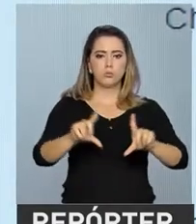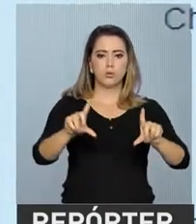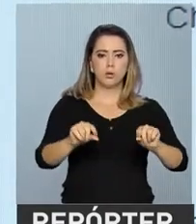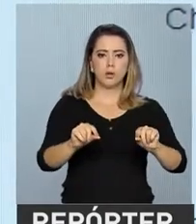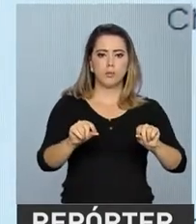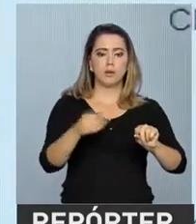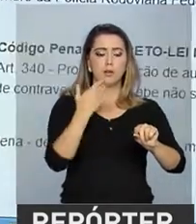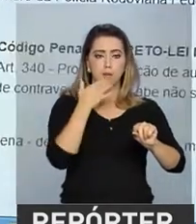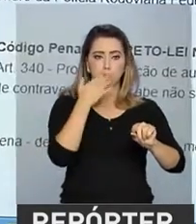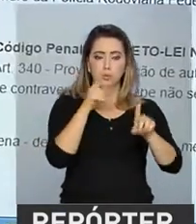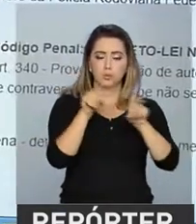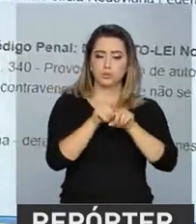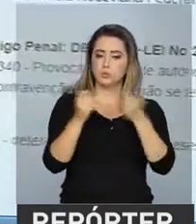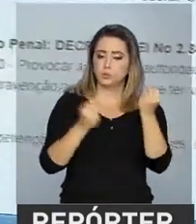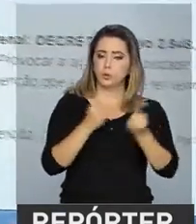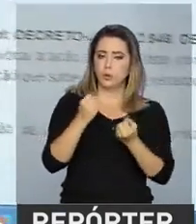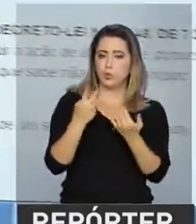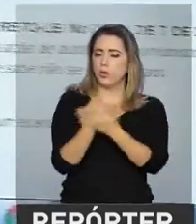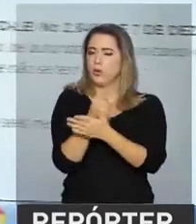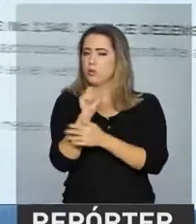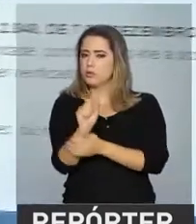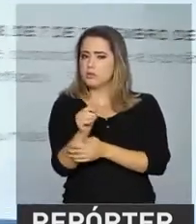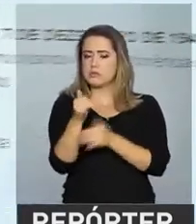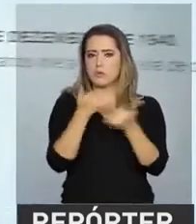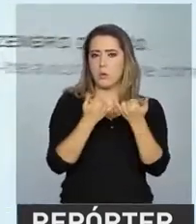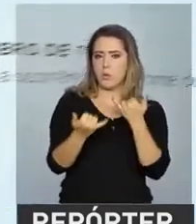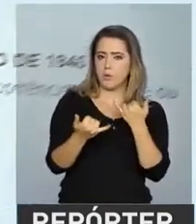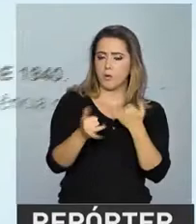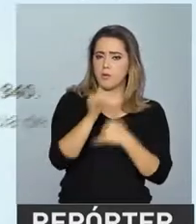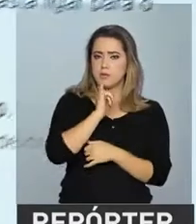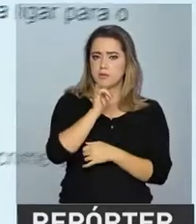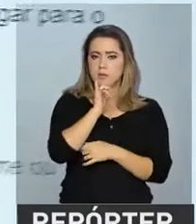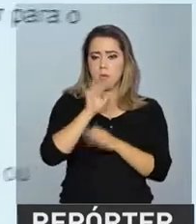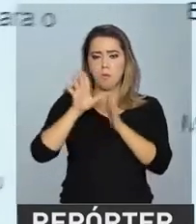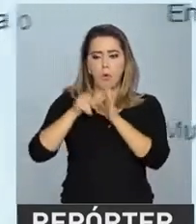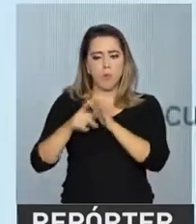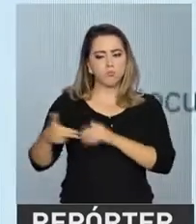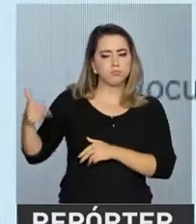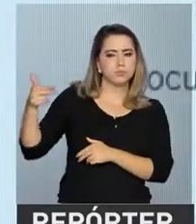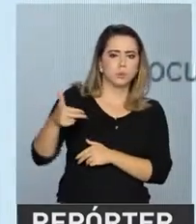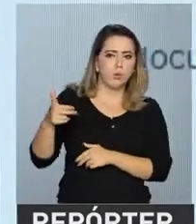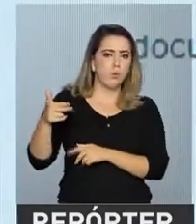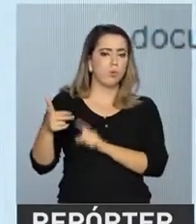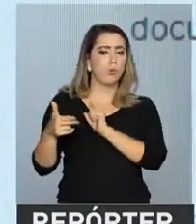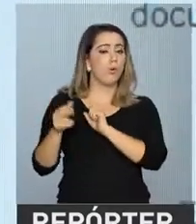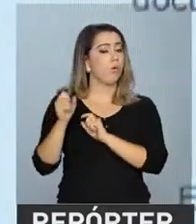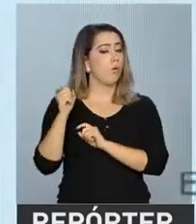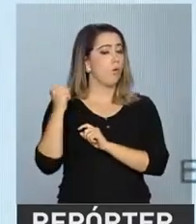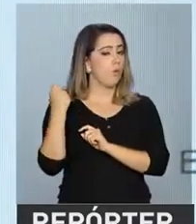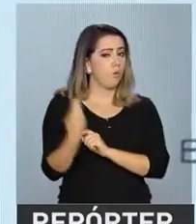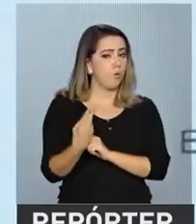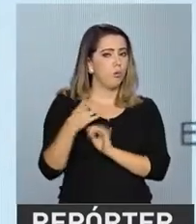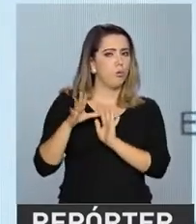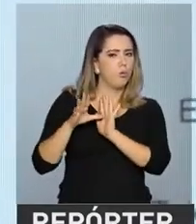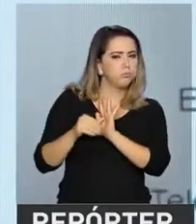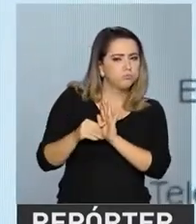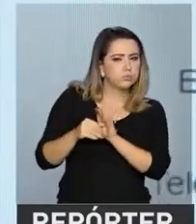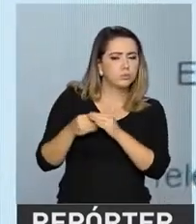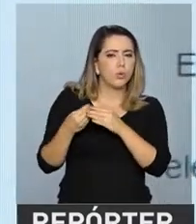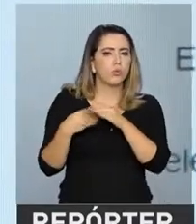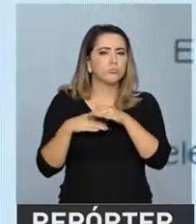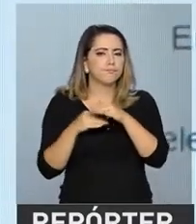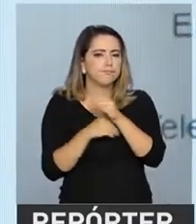cor do carro o fato ocorrido se for por exemplo roubo ou furto além dos dados pessoais do condutor como